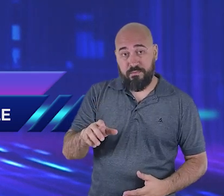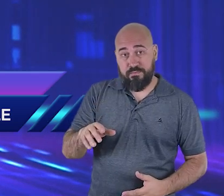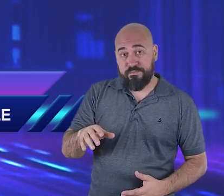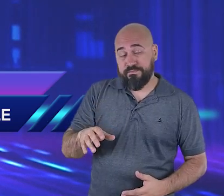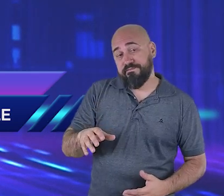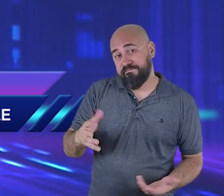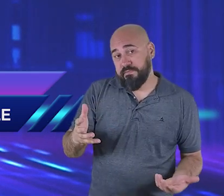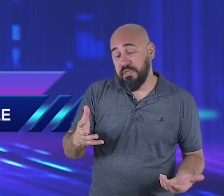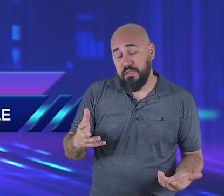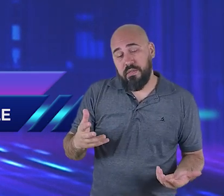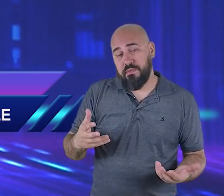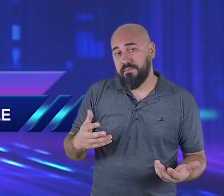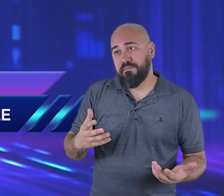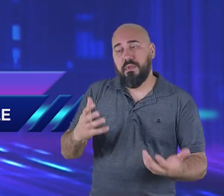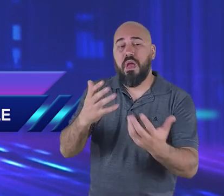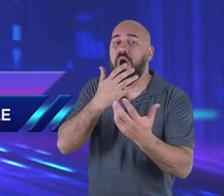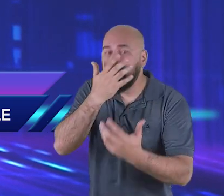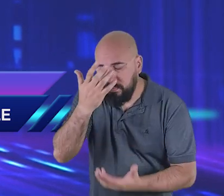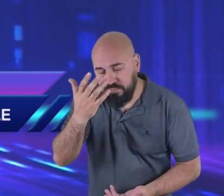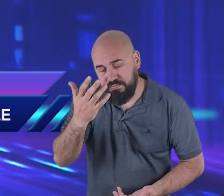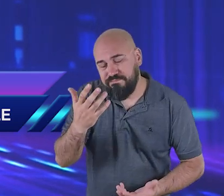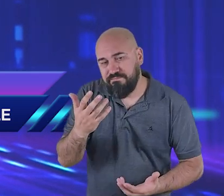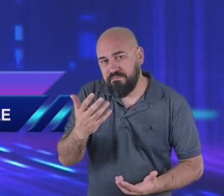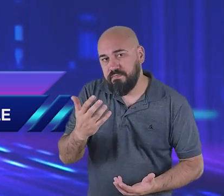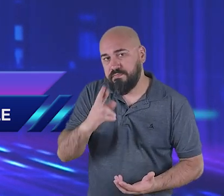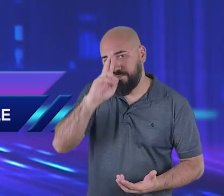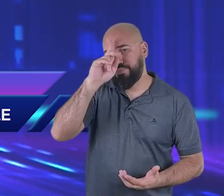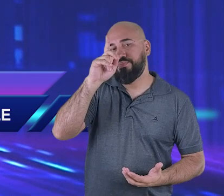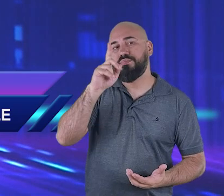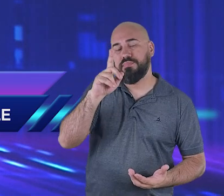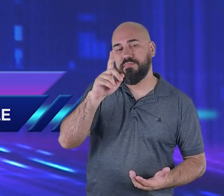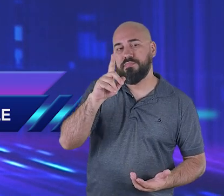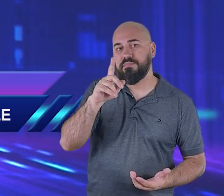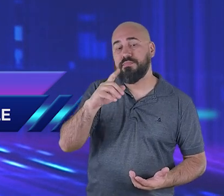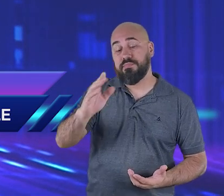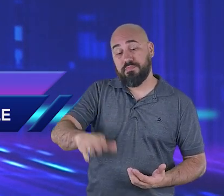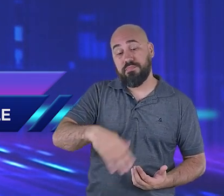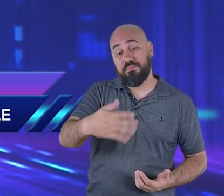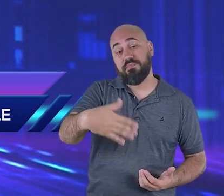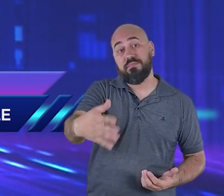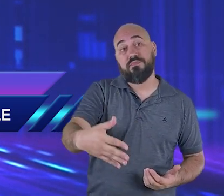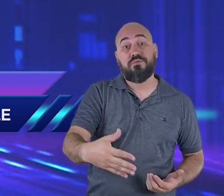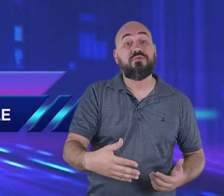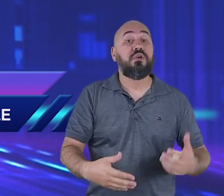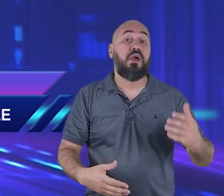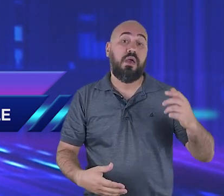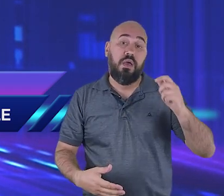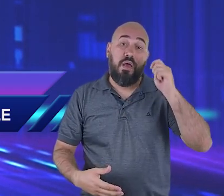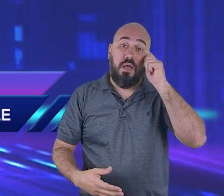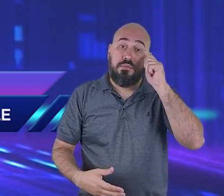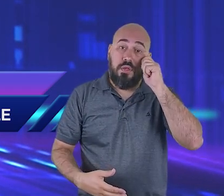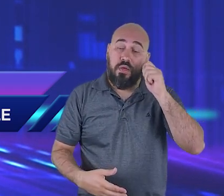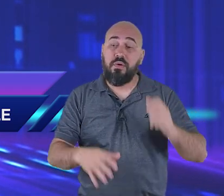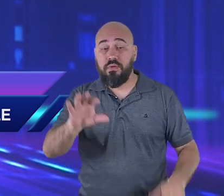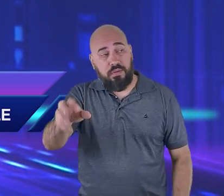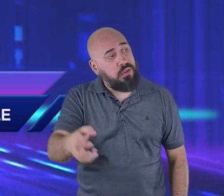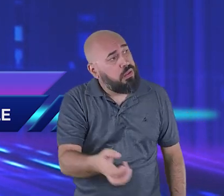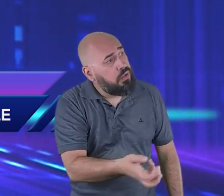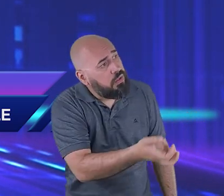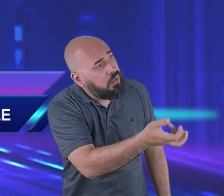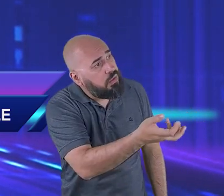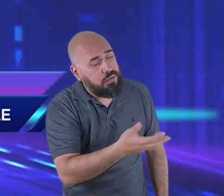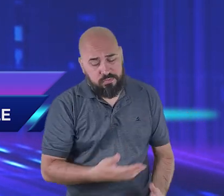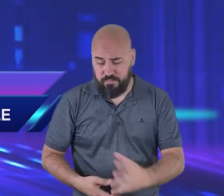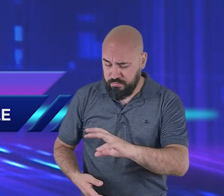Ela cedeu à tentação, comeu do fruto, e depois Adão deliberadamente também